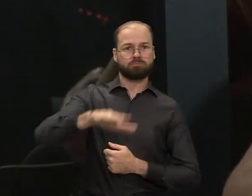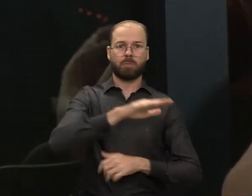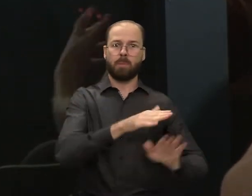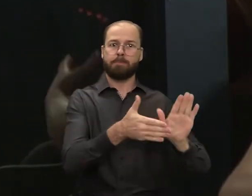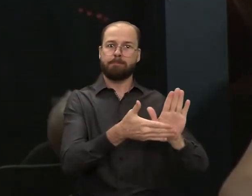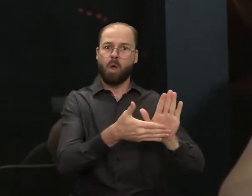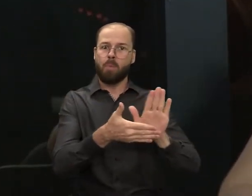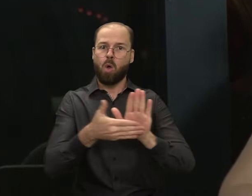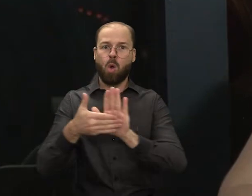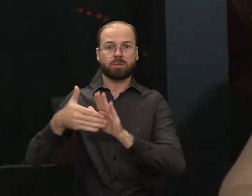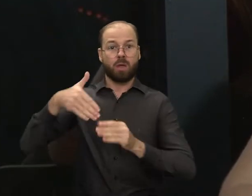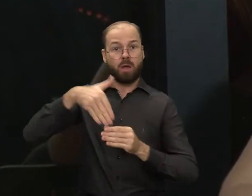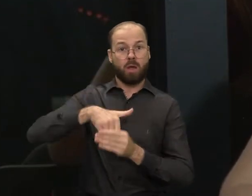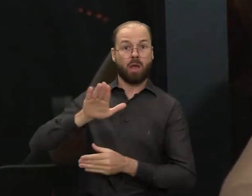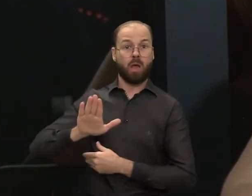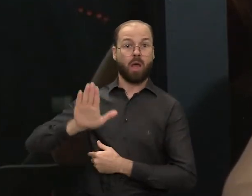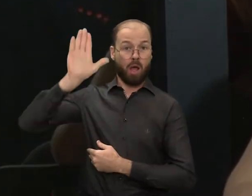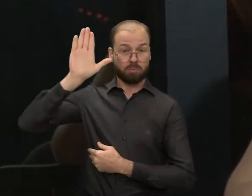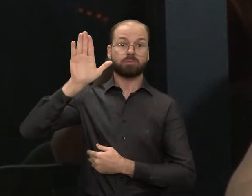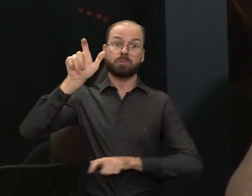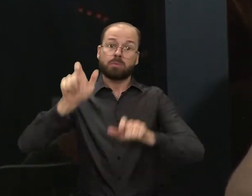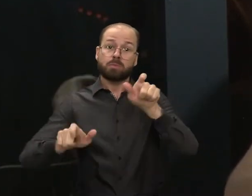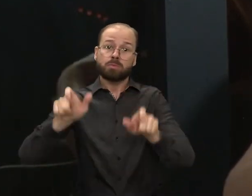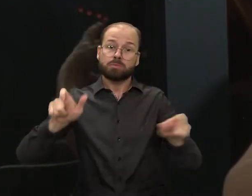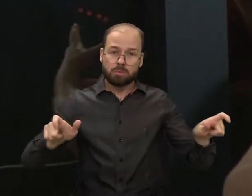governos e as propostas dos candidatos